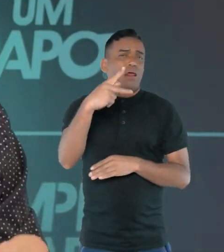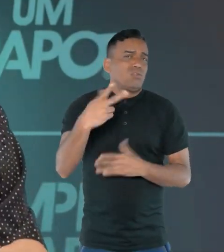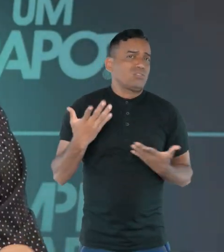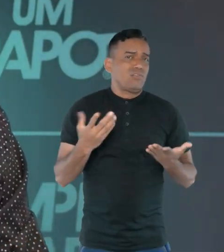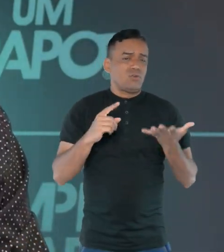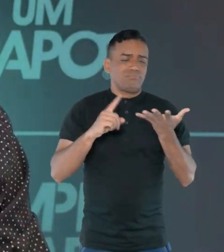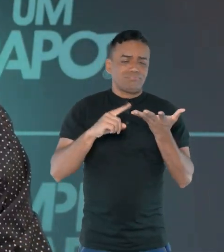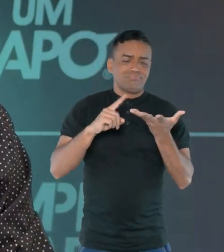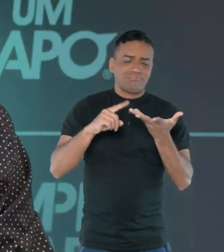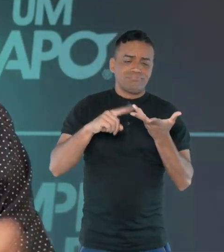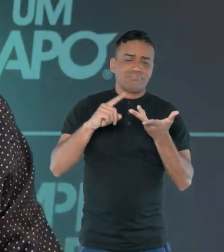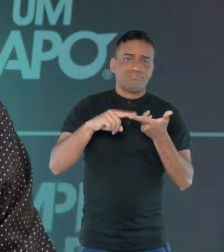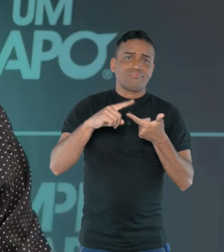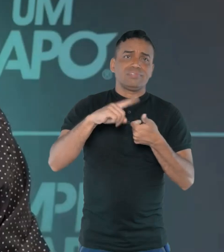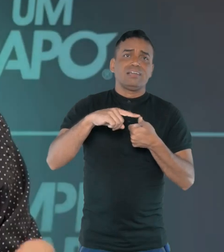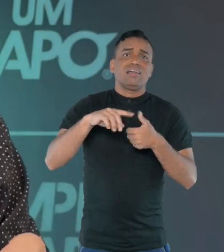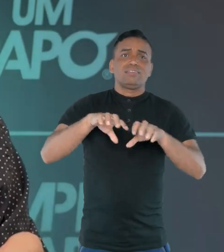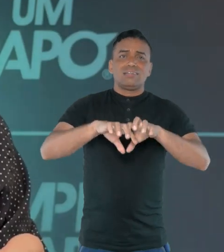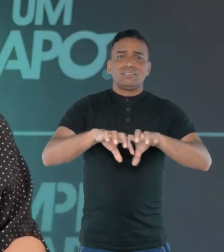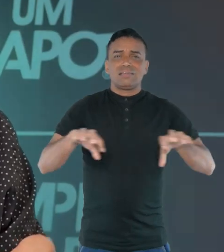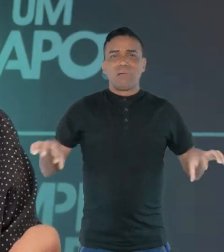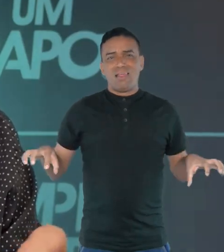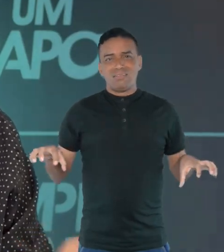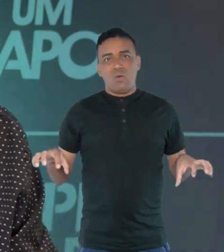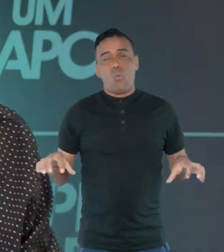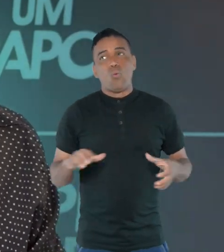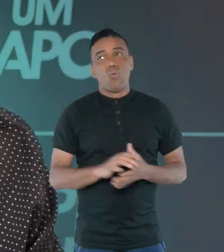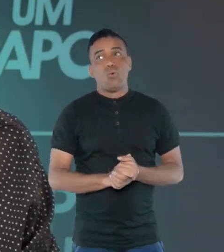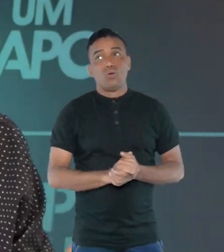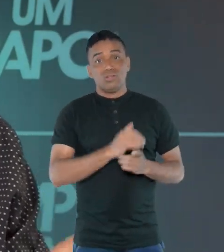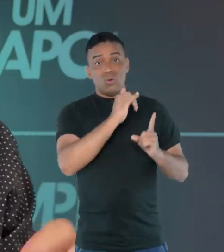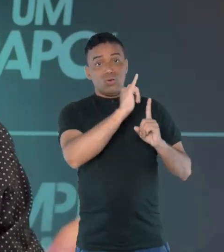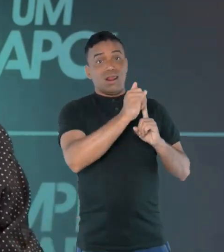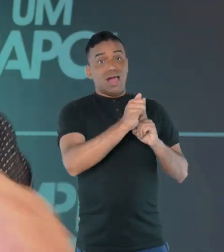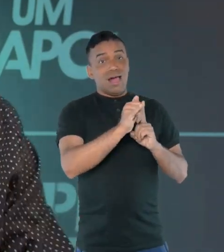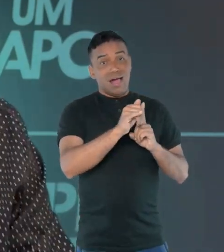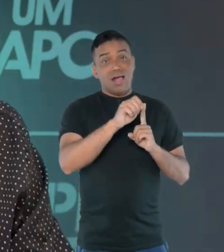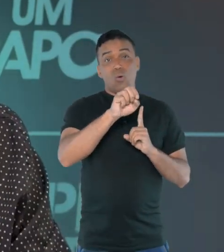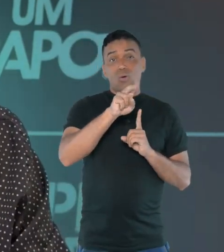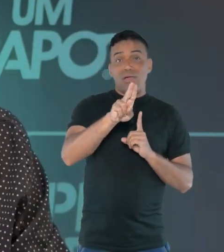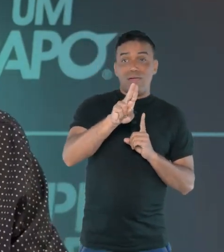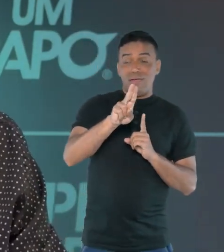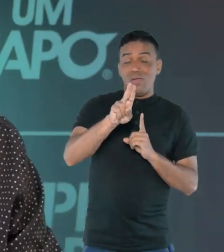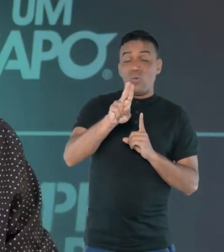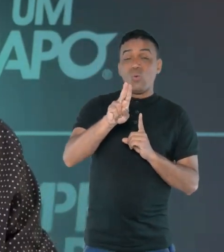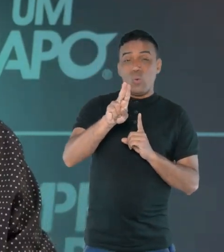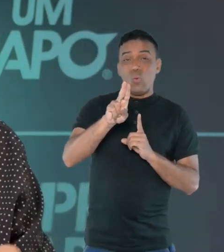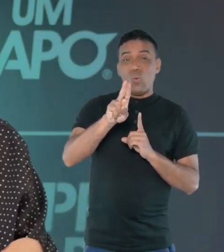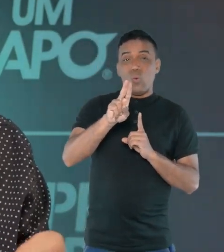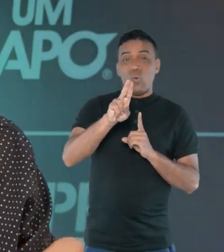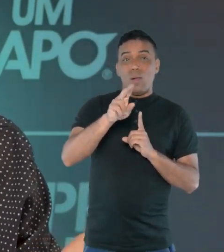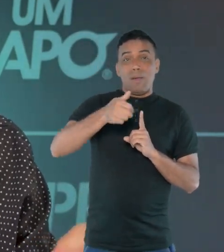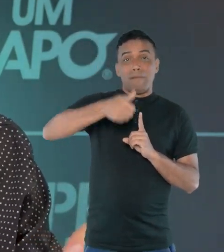elencar, como foi para você essa divisão, assim, quando eu narro na primeira pessoa, quando não é na primeira